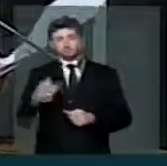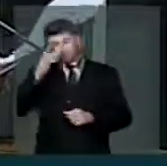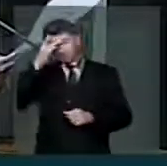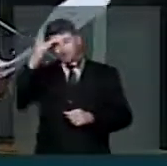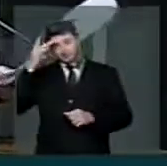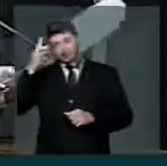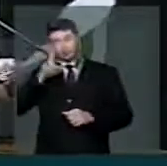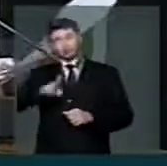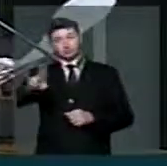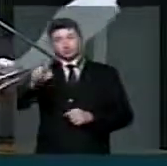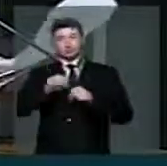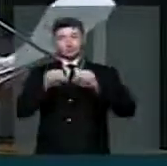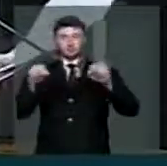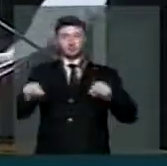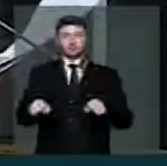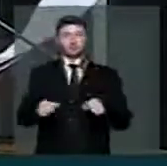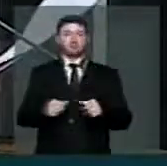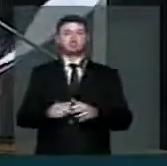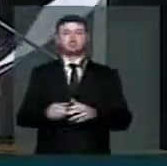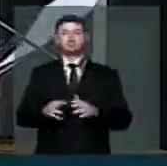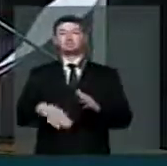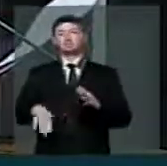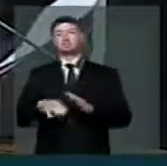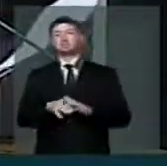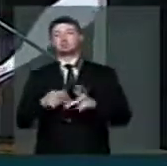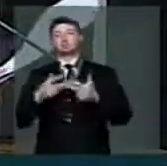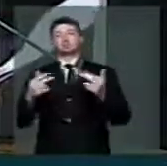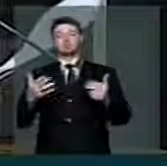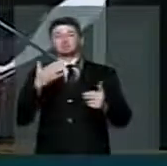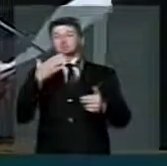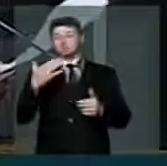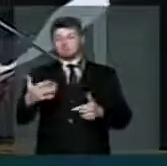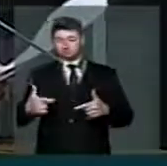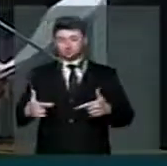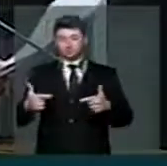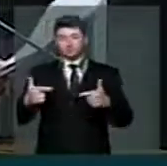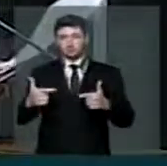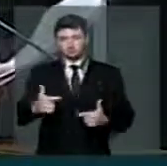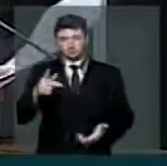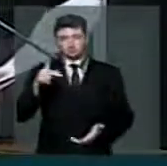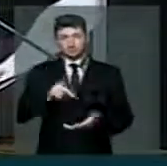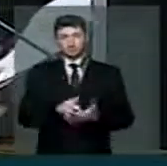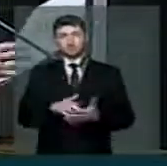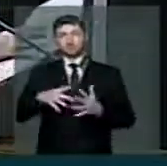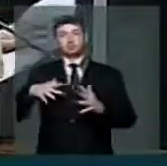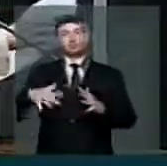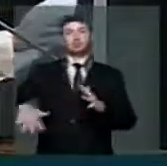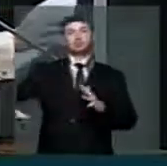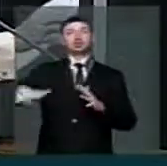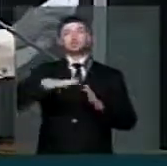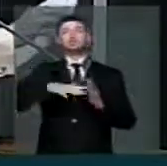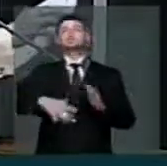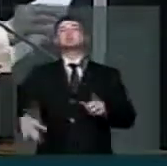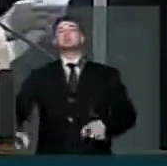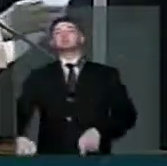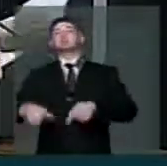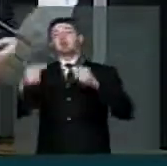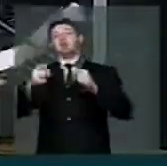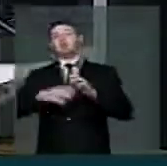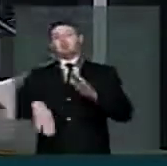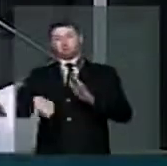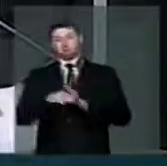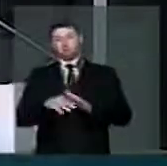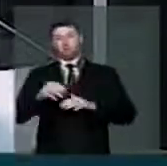do sistema, em torno de uma agenda para enfrentar de forma global os desafios